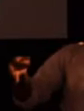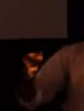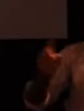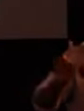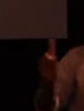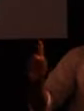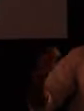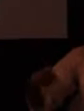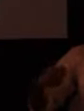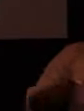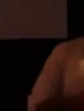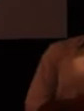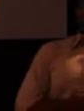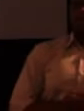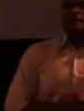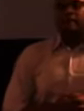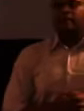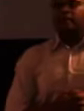favor.